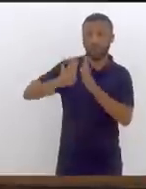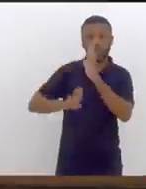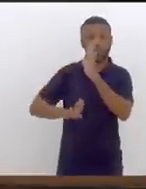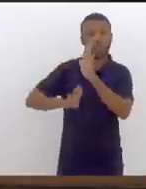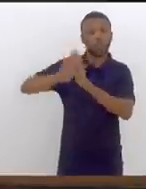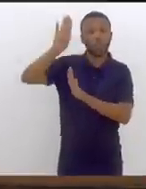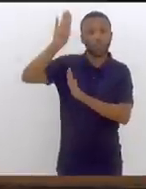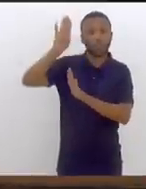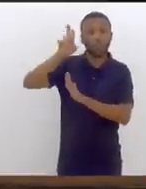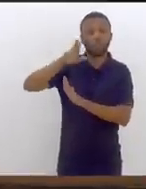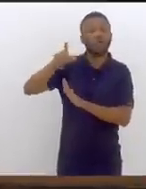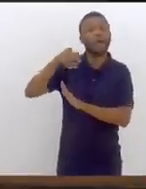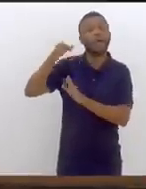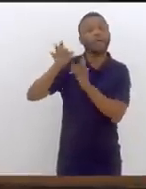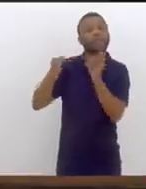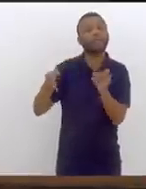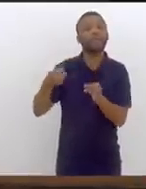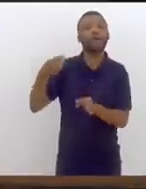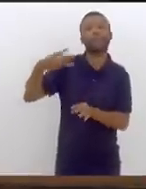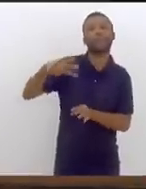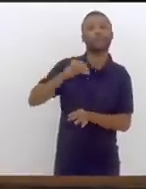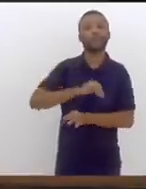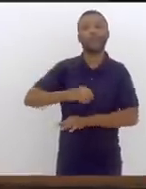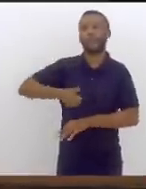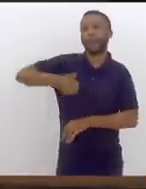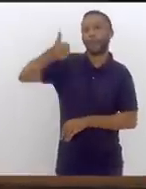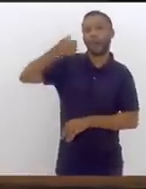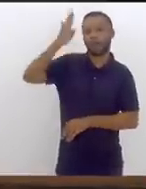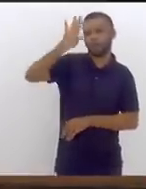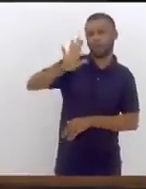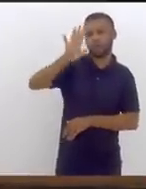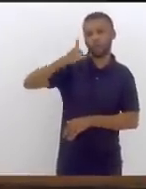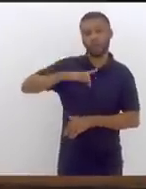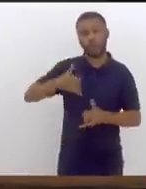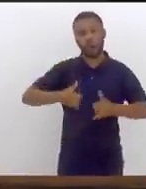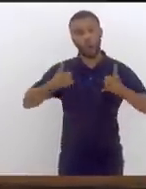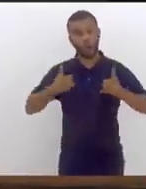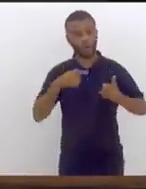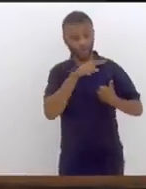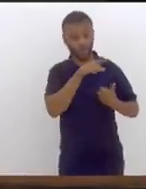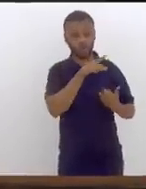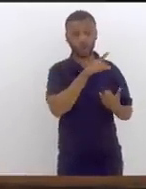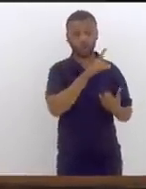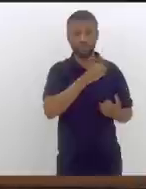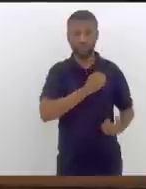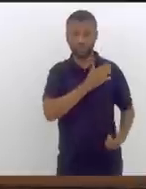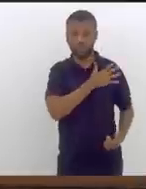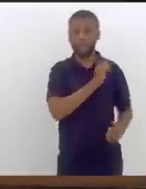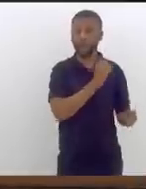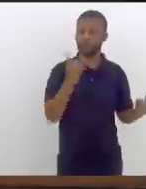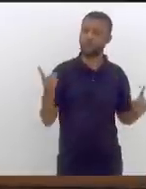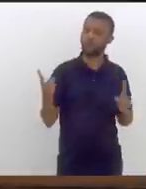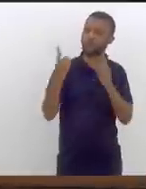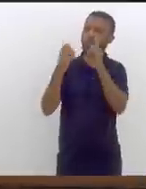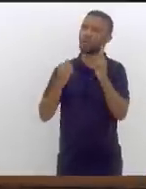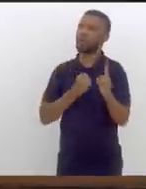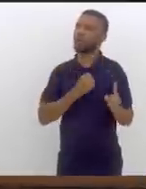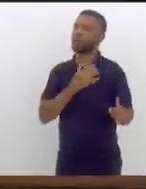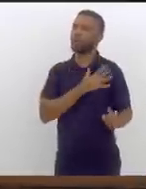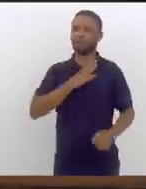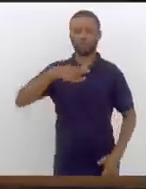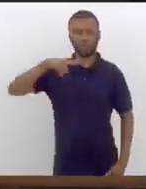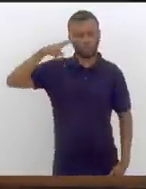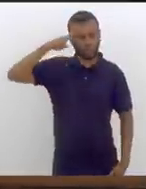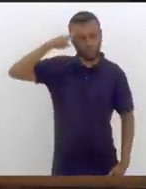ser o terceiro hoje eu tenho honra de saber que o coronel ali pode chegar para o Coronel do exército e falar que ele tem um salário muito